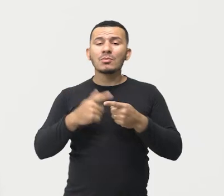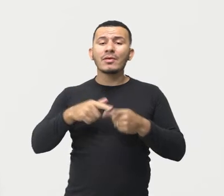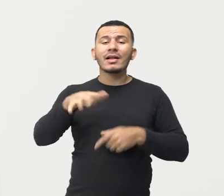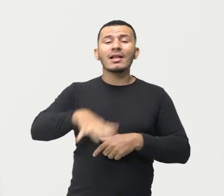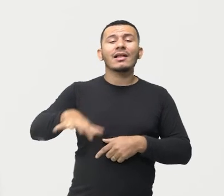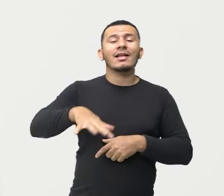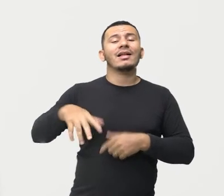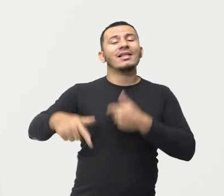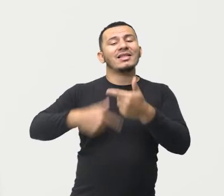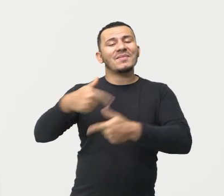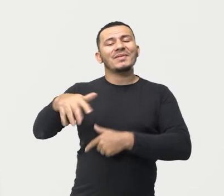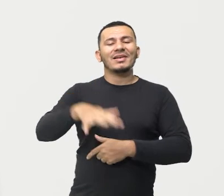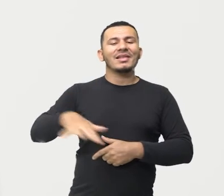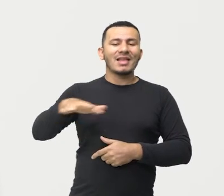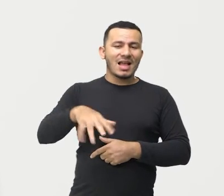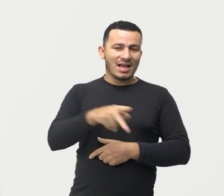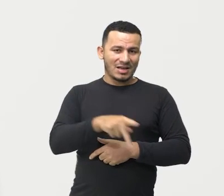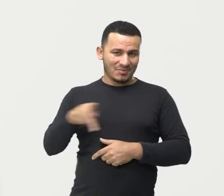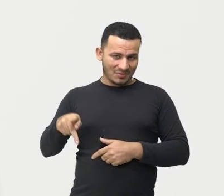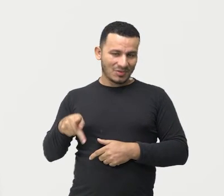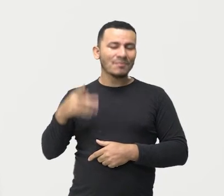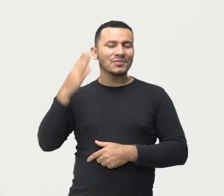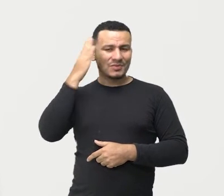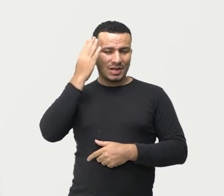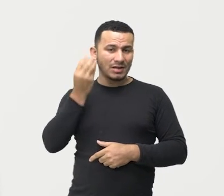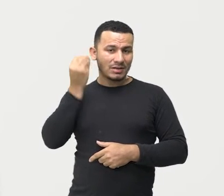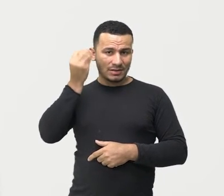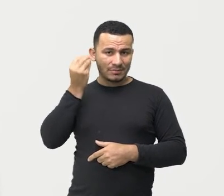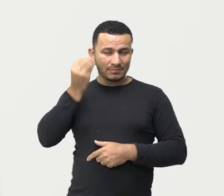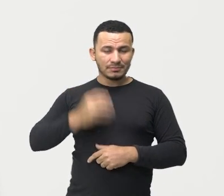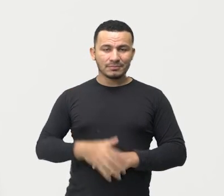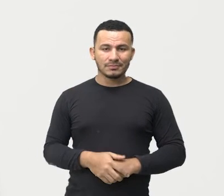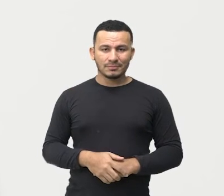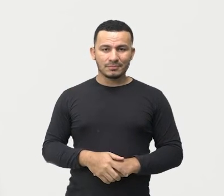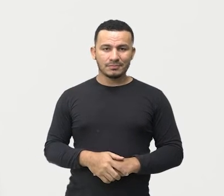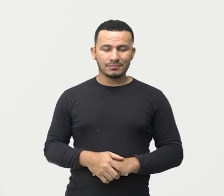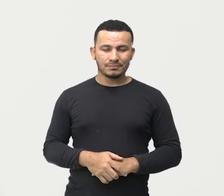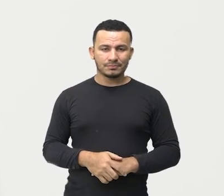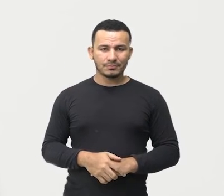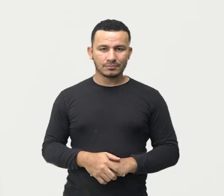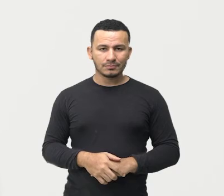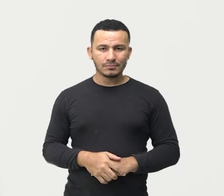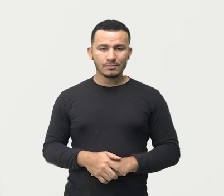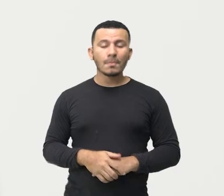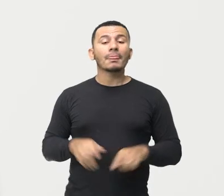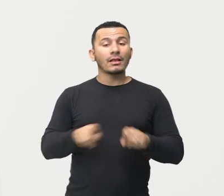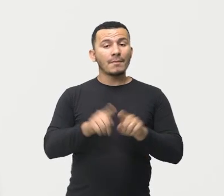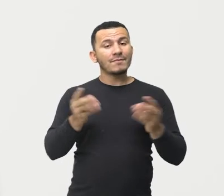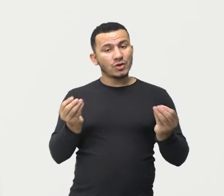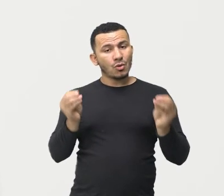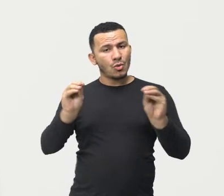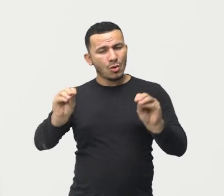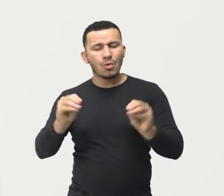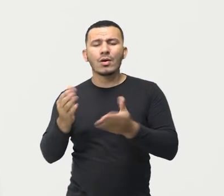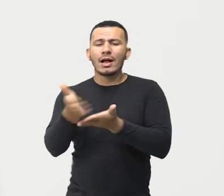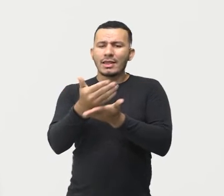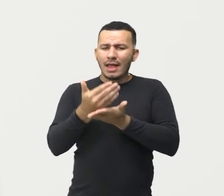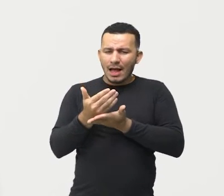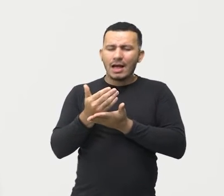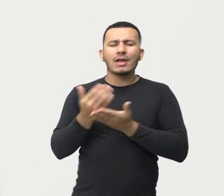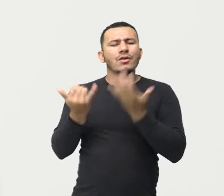sua vida, na sua prática cotidiana. Tá bom, gente? E aí, você vai fundamentar isso com dados,